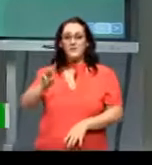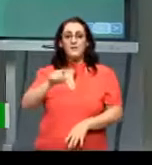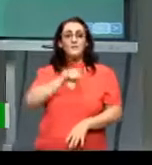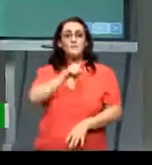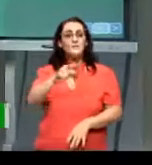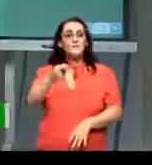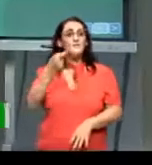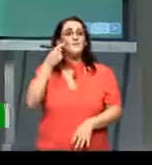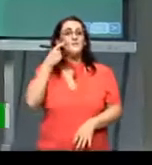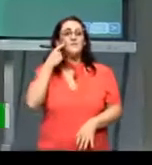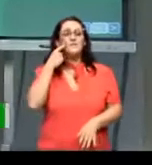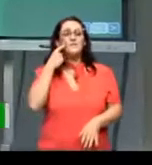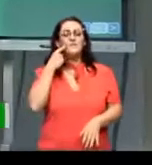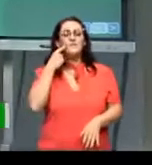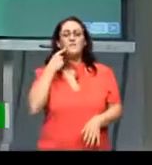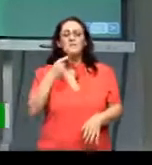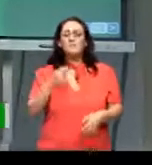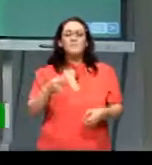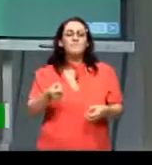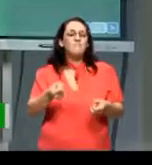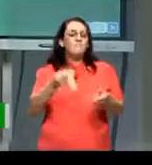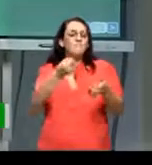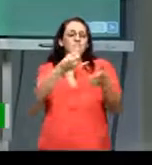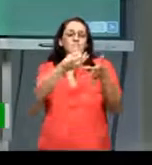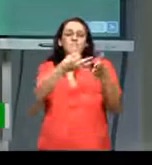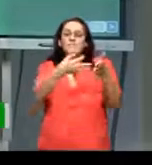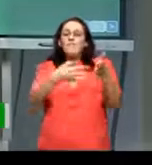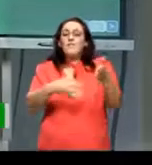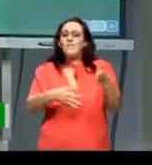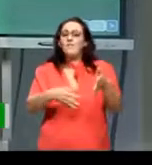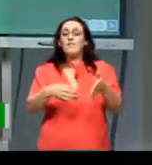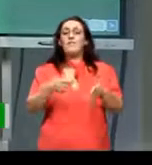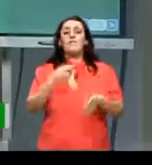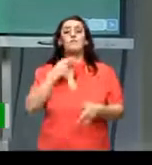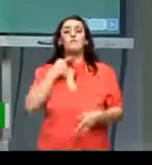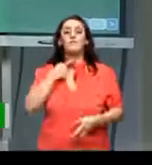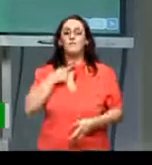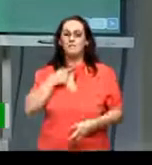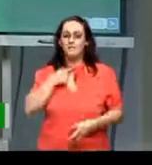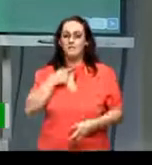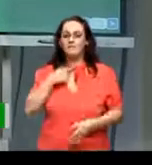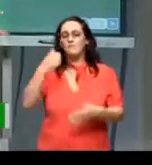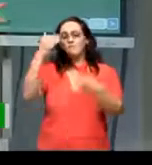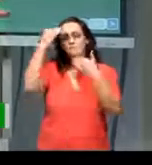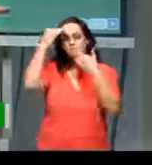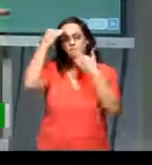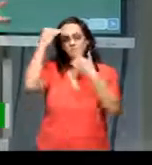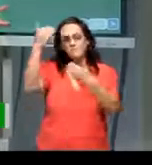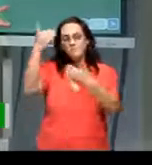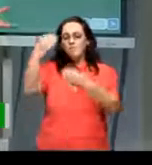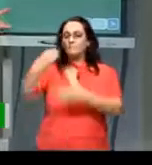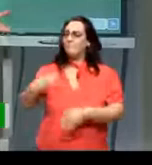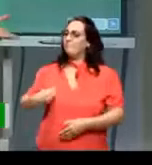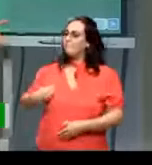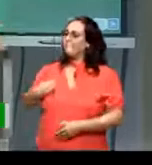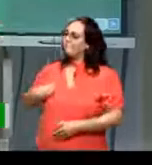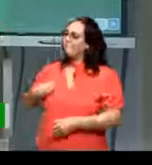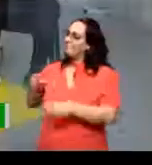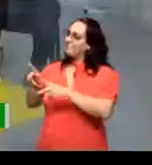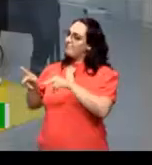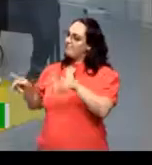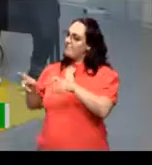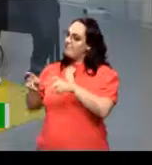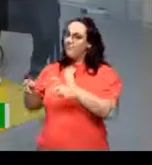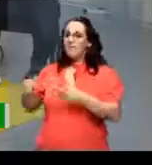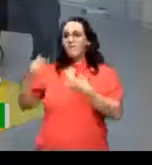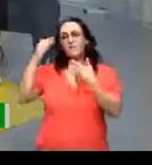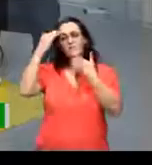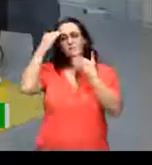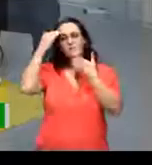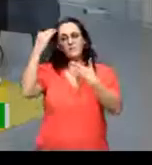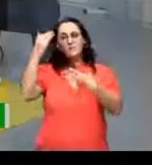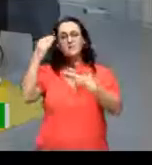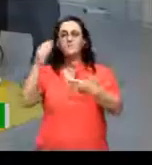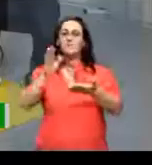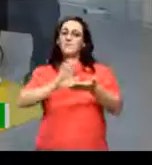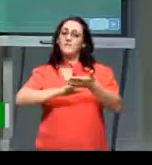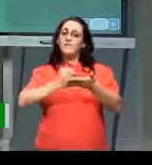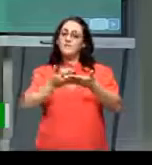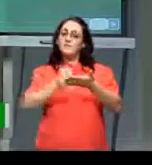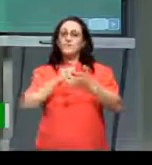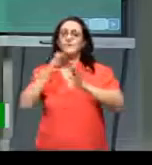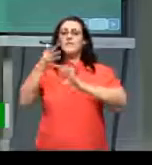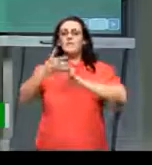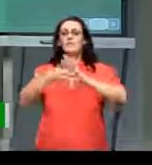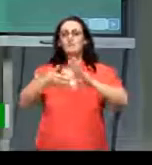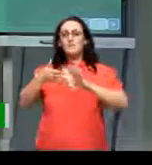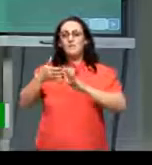assistir quando e quantas vezes quiser. Eu agradeço a presença dos professores e dos nossos intérpretes de